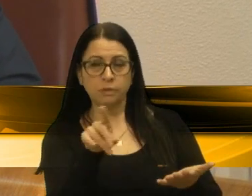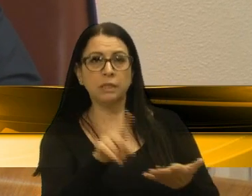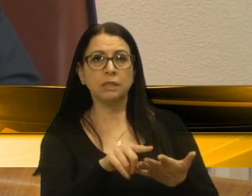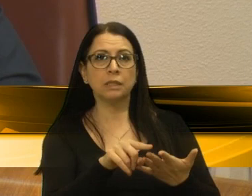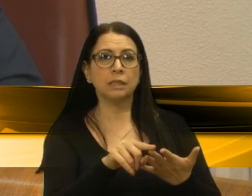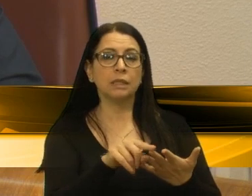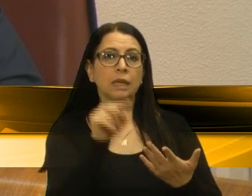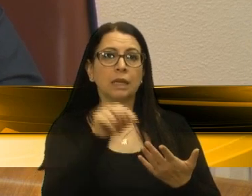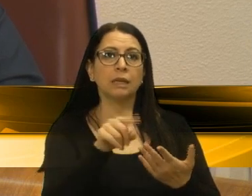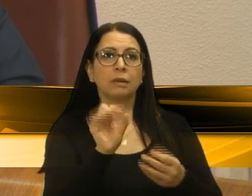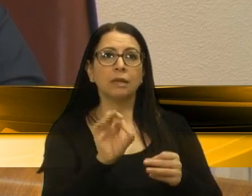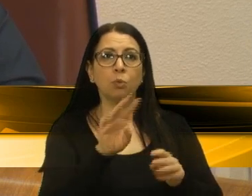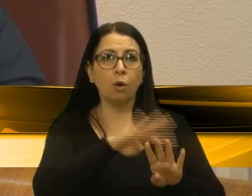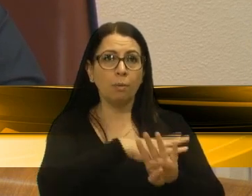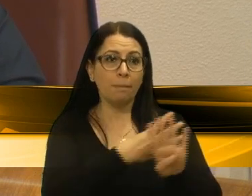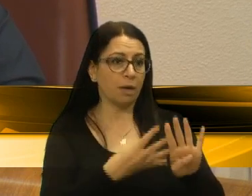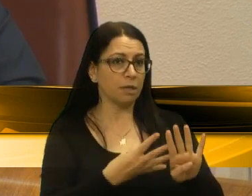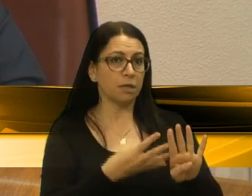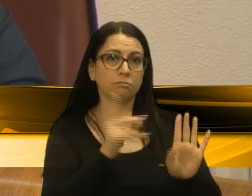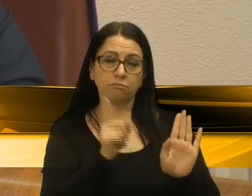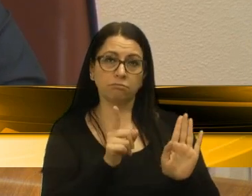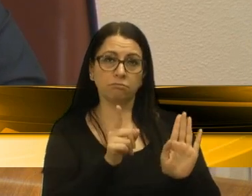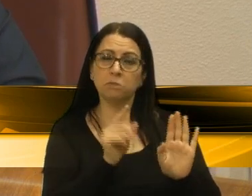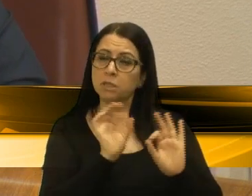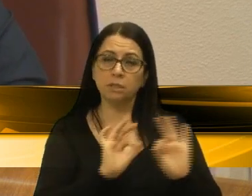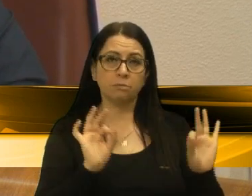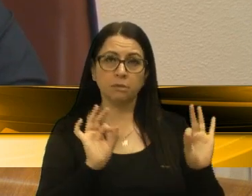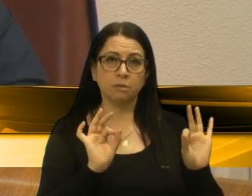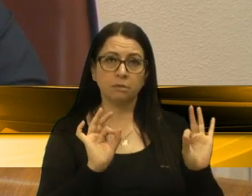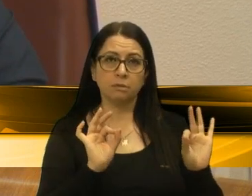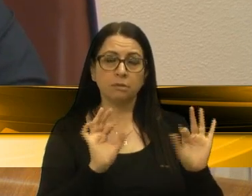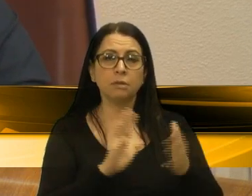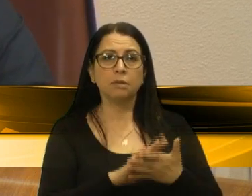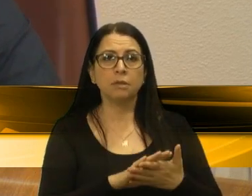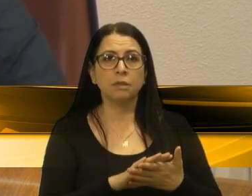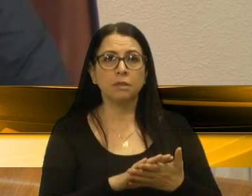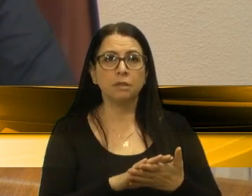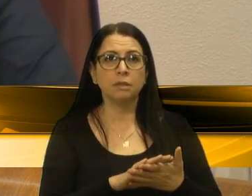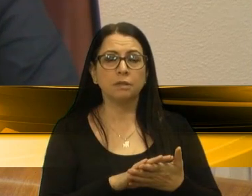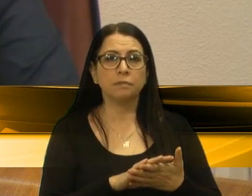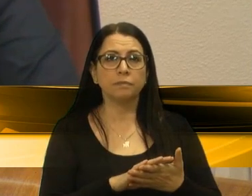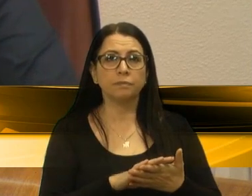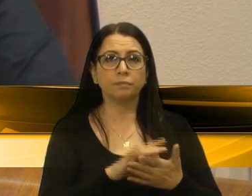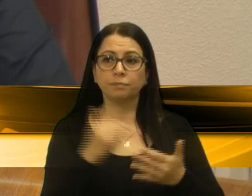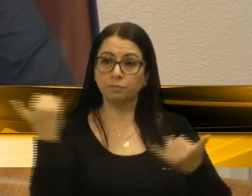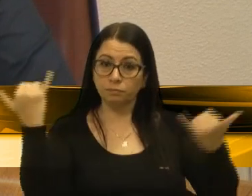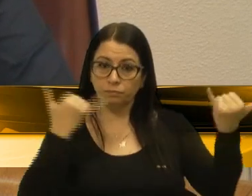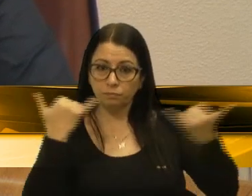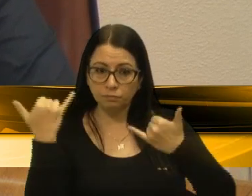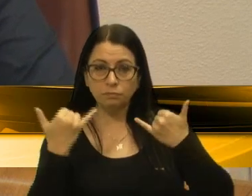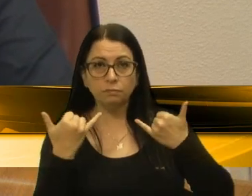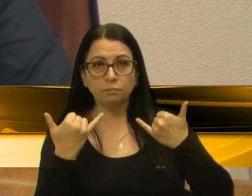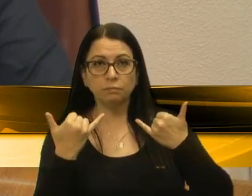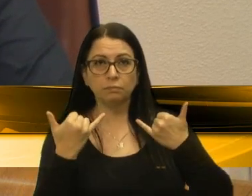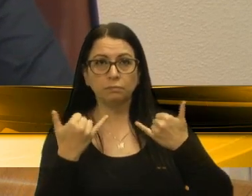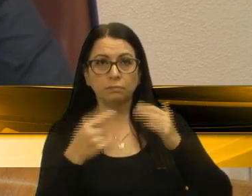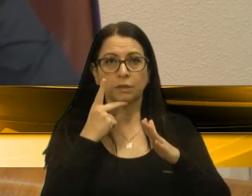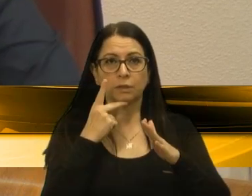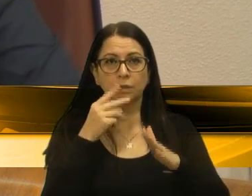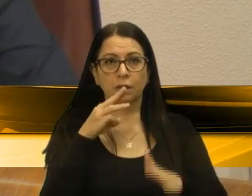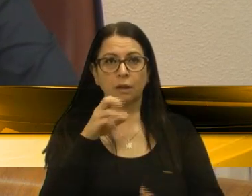profissionalismo de anos, ele alertou os secretários que o número de passageiros tinha desvios. Os desvios na ordem